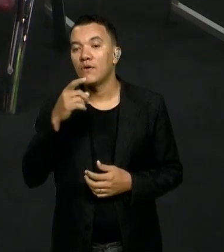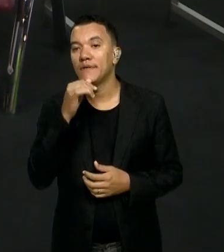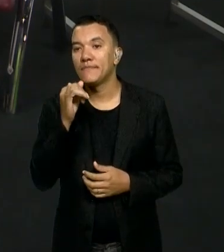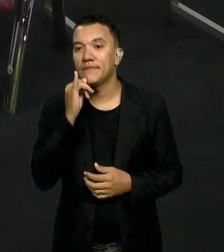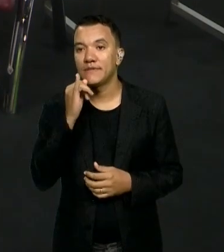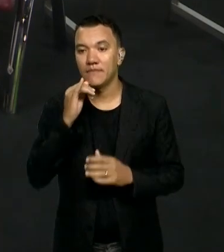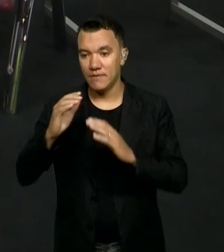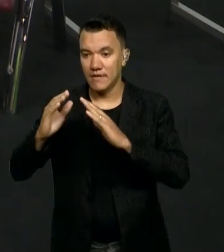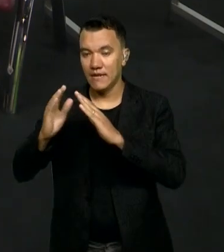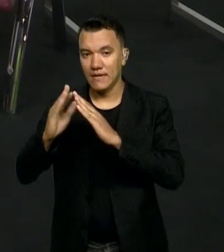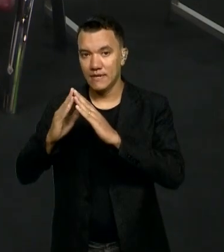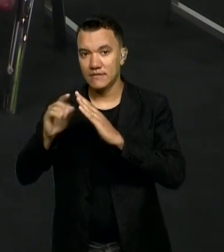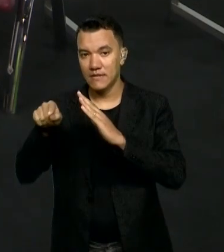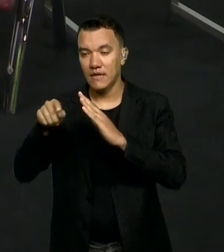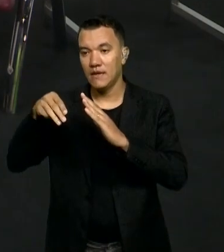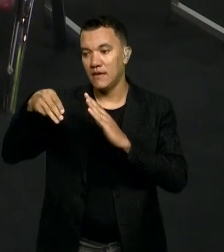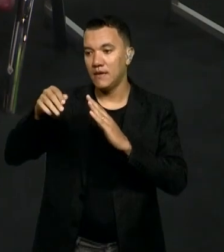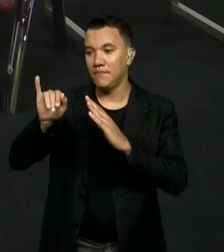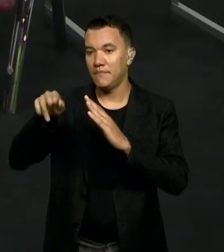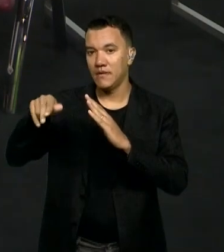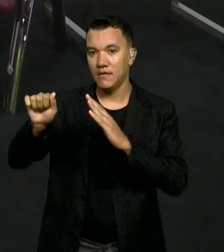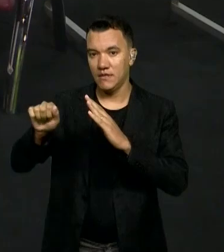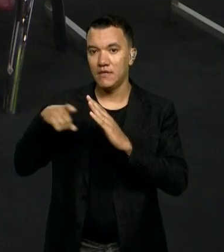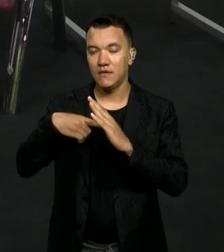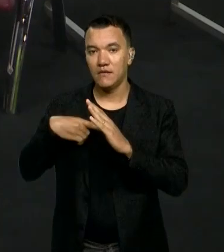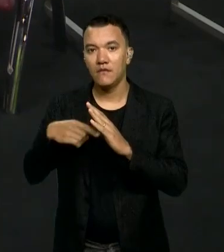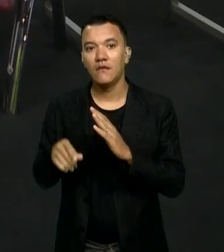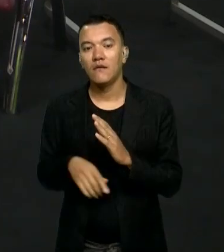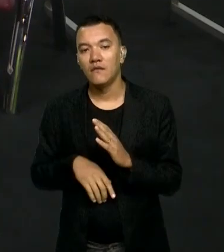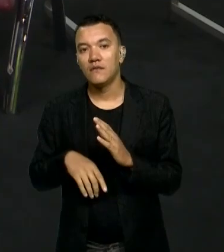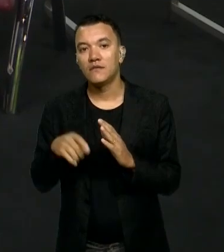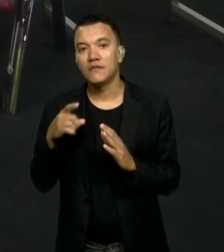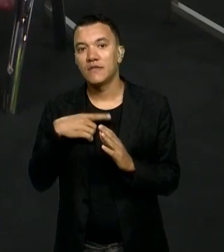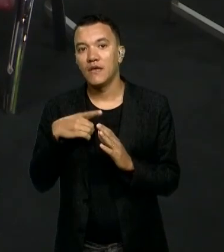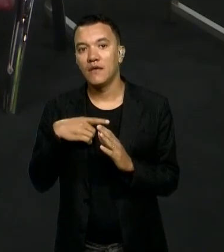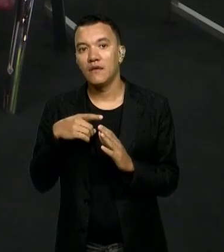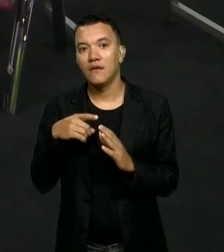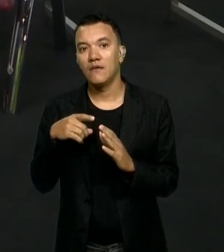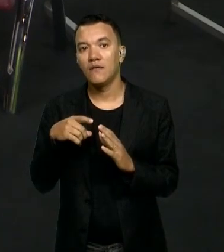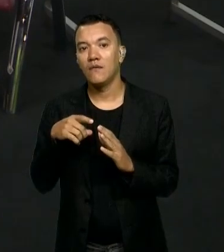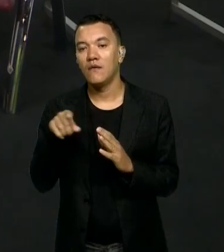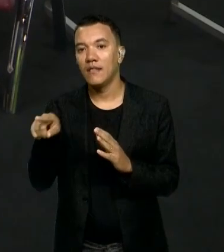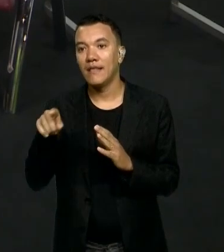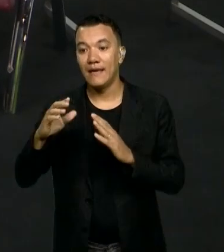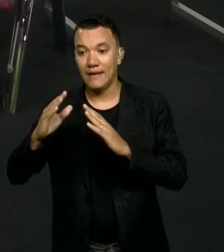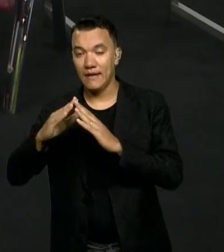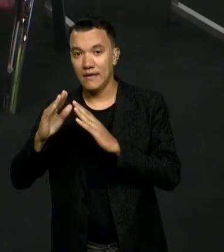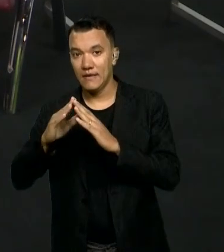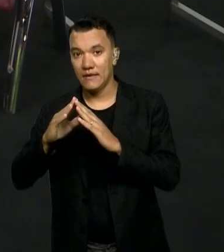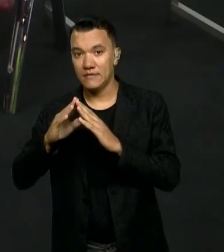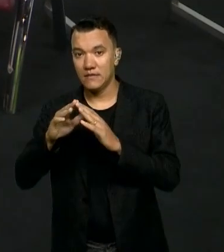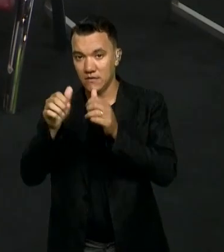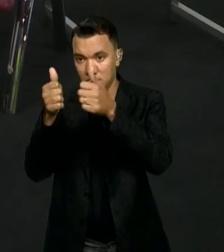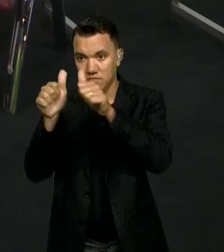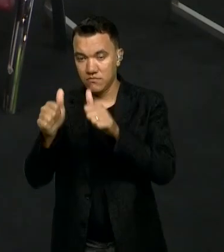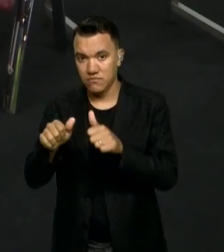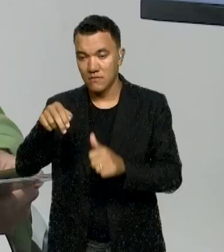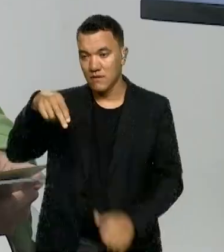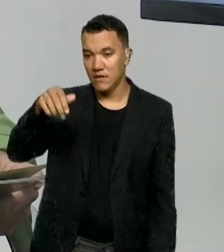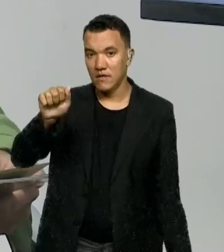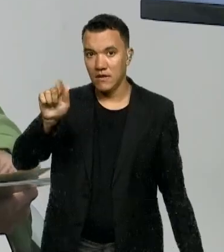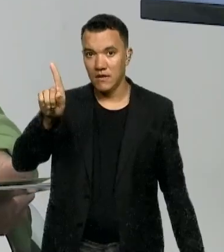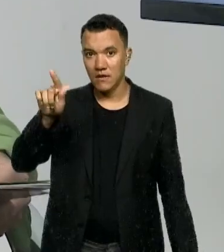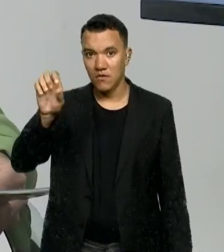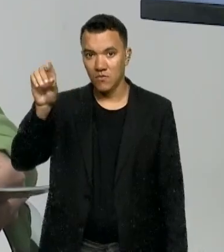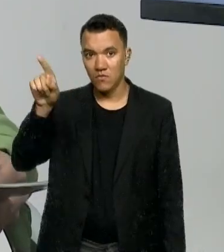Minas, as Vodunces, não é? Tem a Casa de Nagô. E é que legal, que bom que vocês